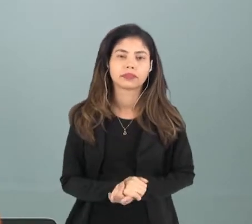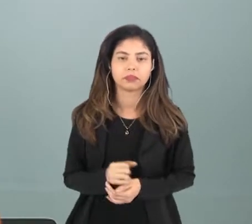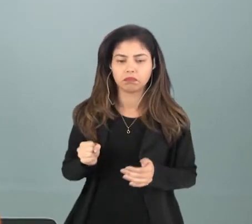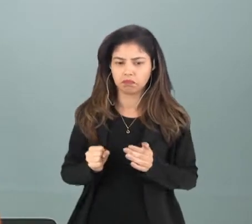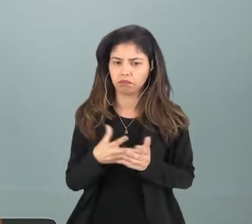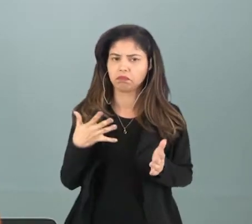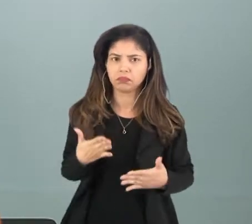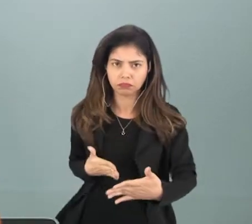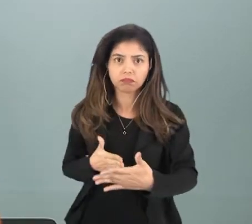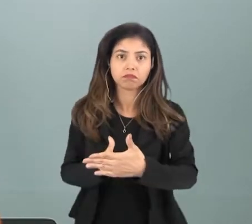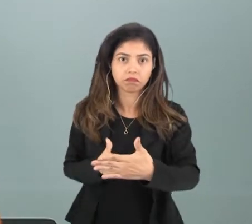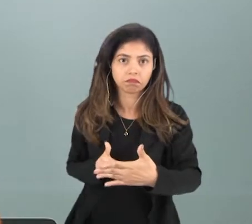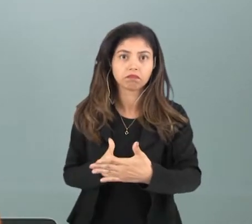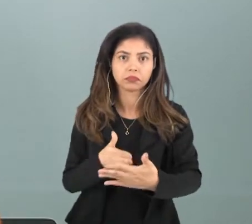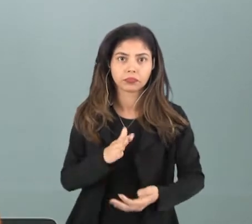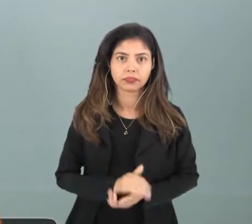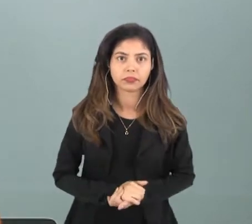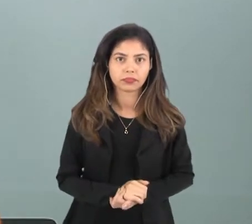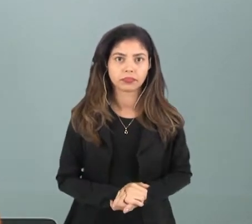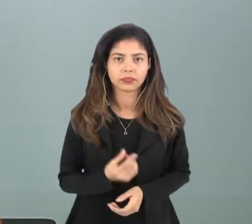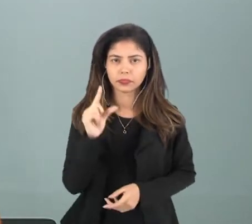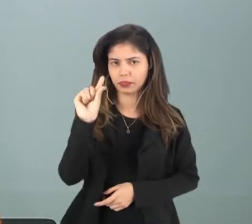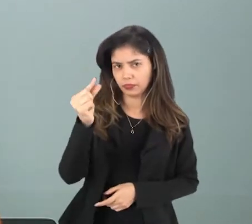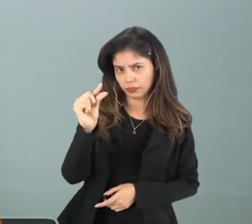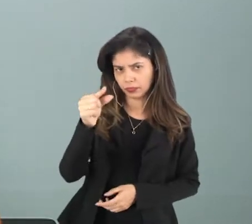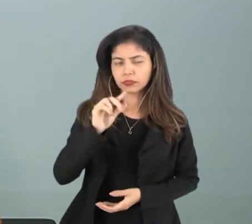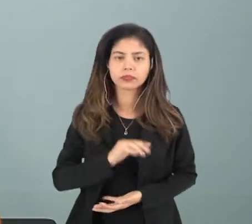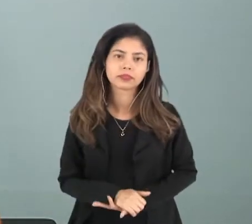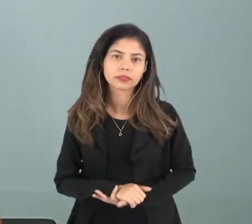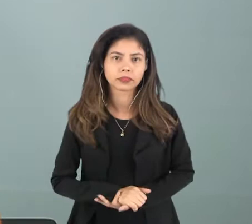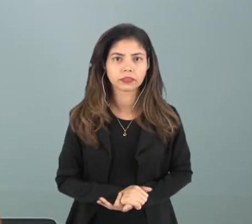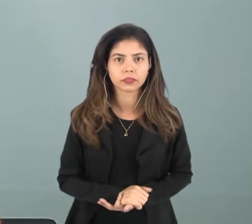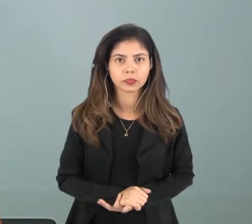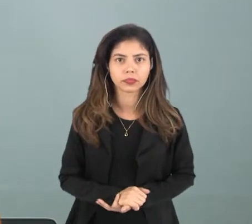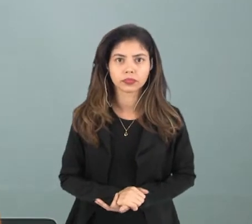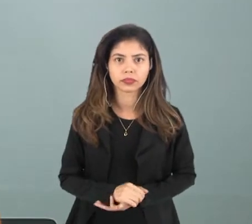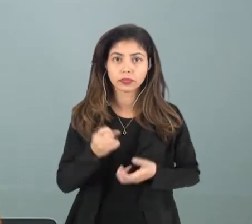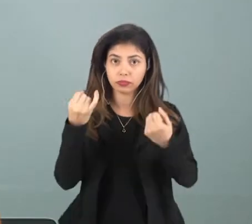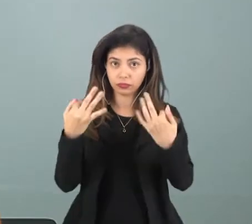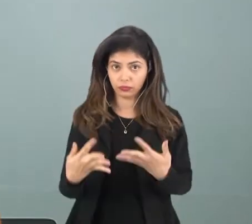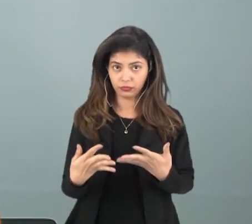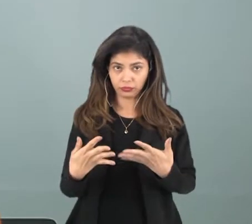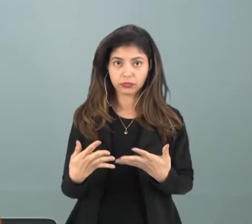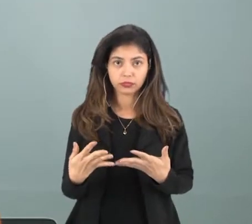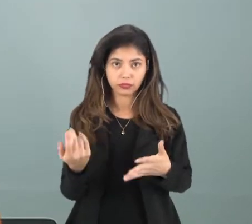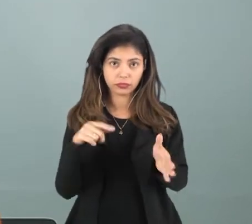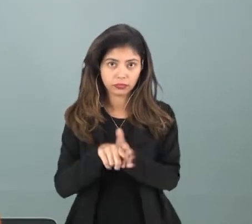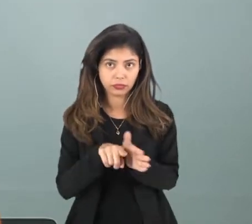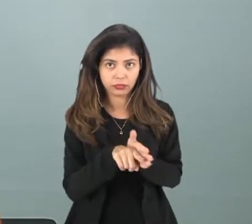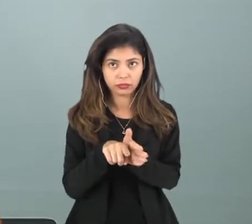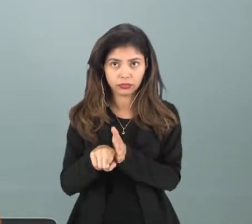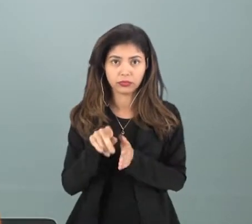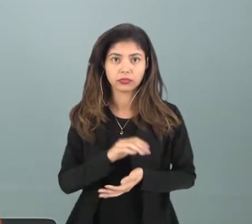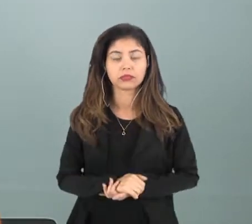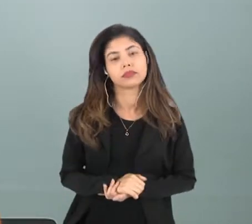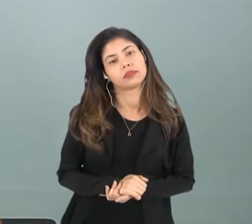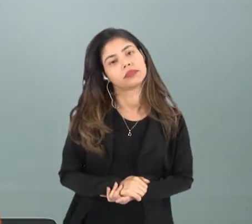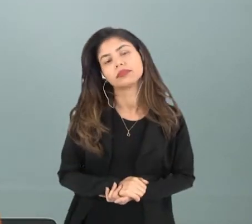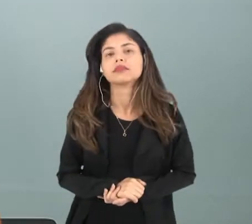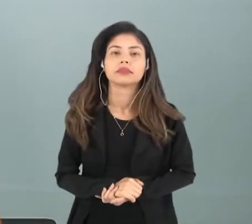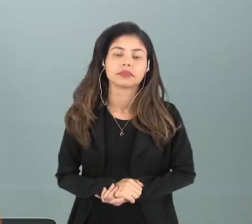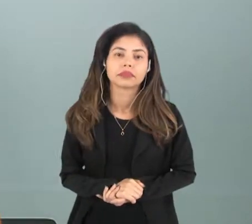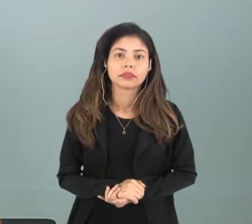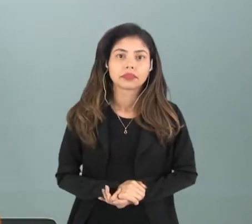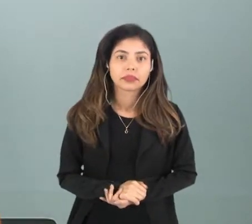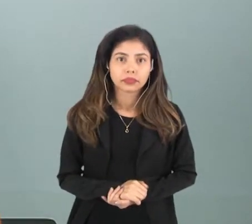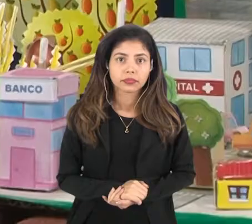muito limitado. Vamos recapitular um pouquinho, né, acerca dessa questão aqui. Agora vocês vão ver mais um pouquinho aqui na prática, né?